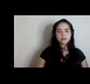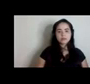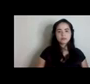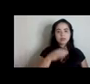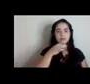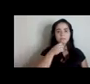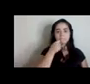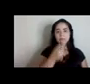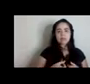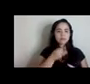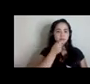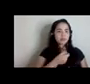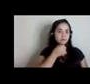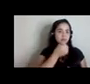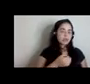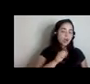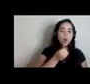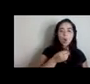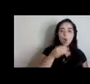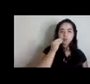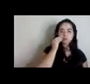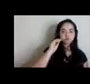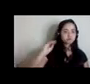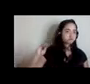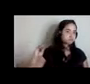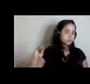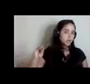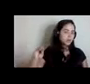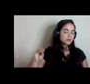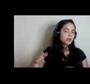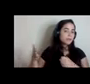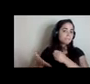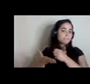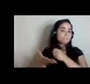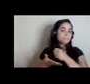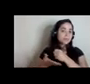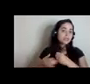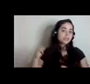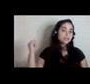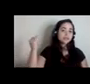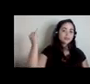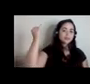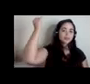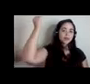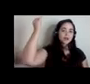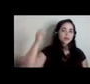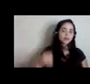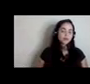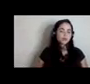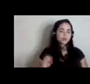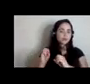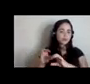criticar ou ignorar os princípios e valores de uma